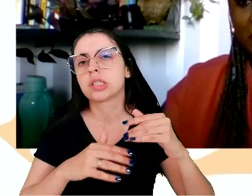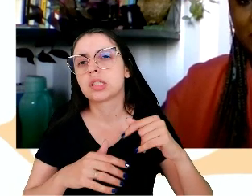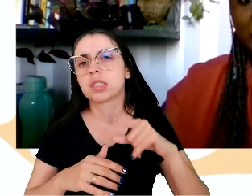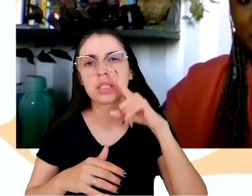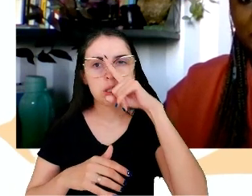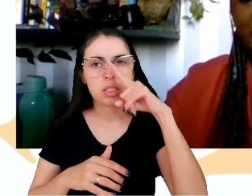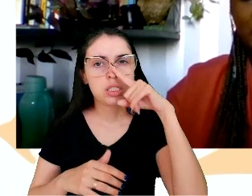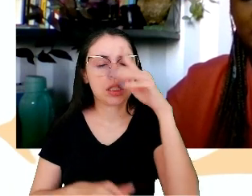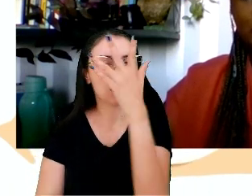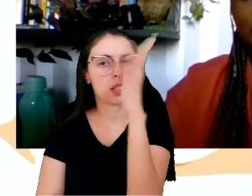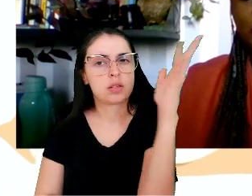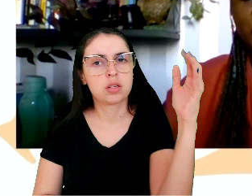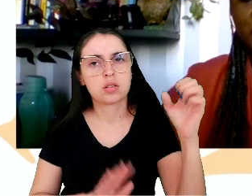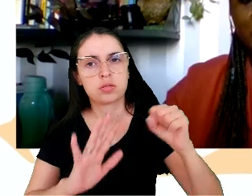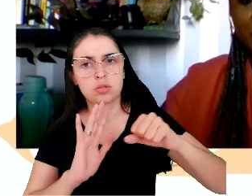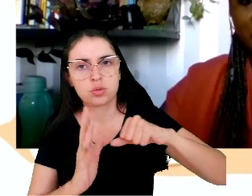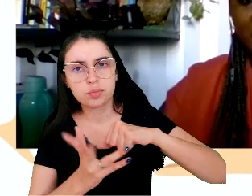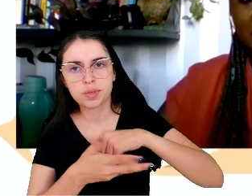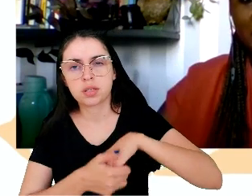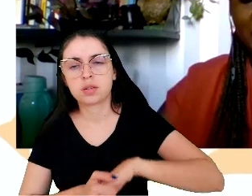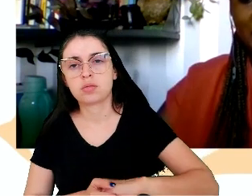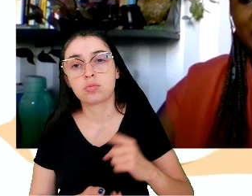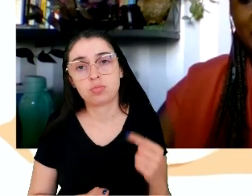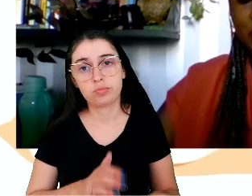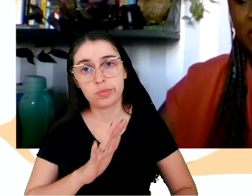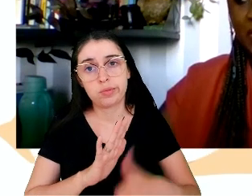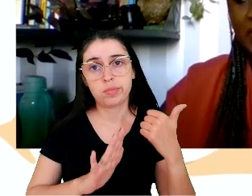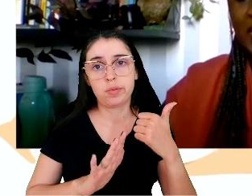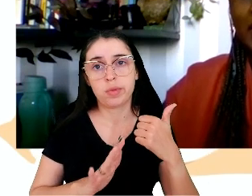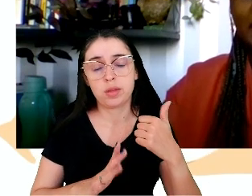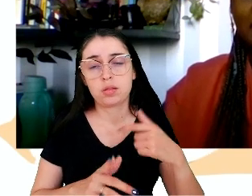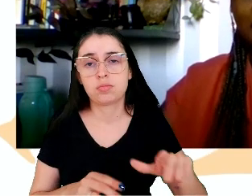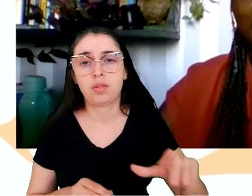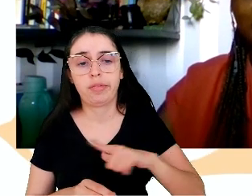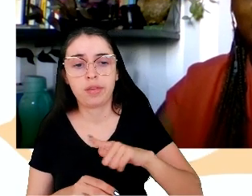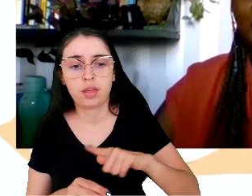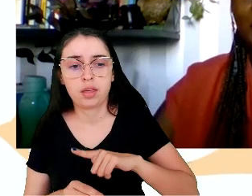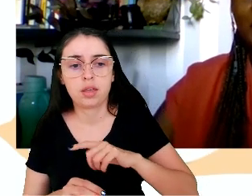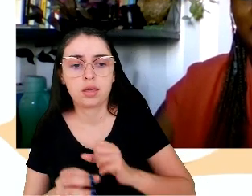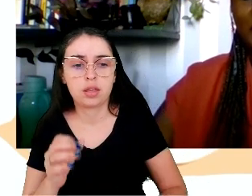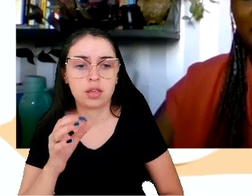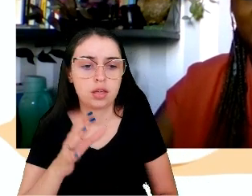crise pandêmica. Nós somos as primeiras a termos que criar